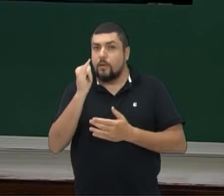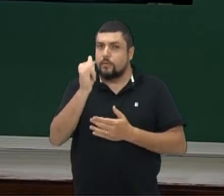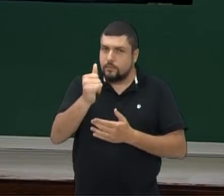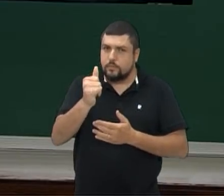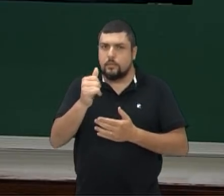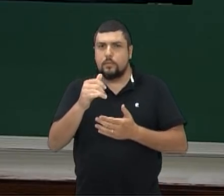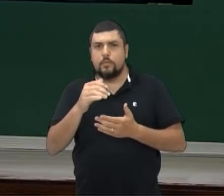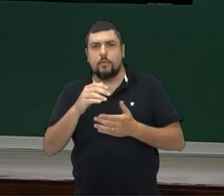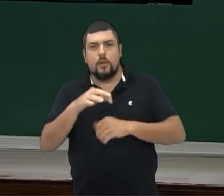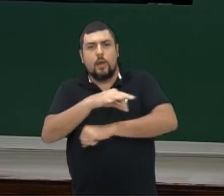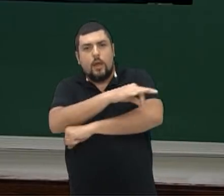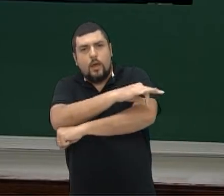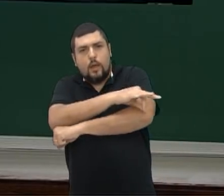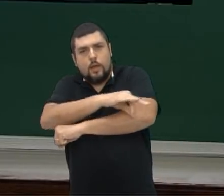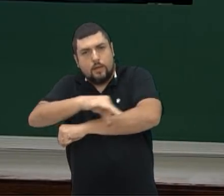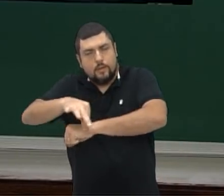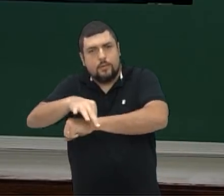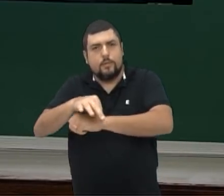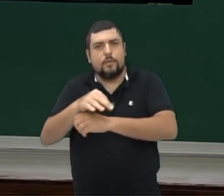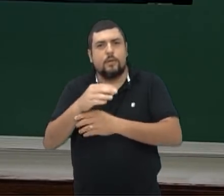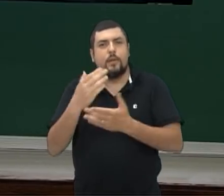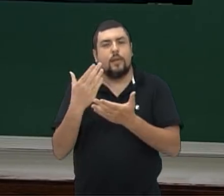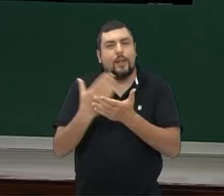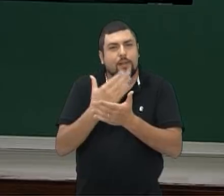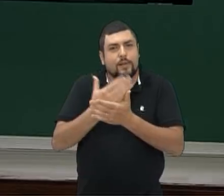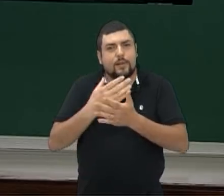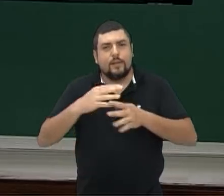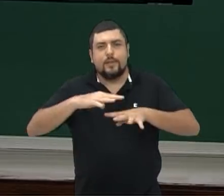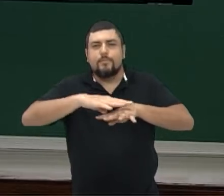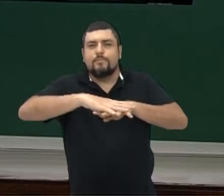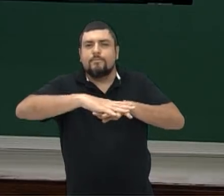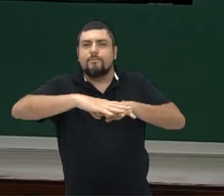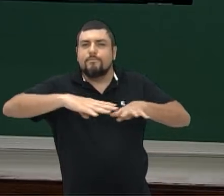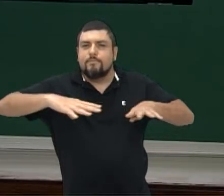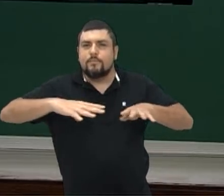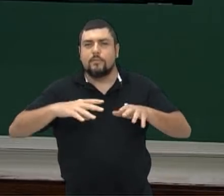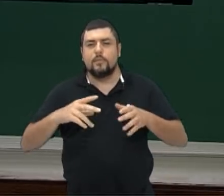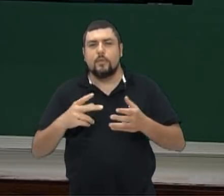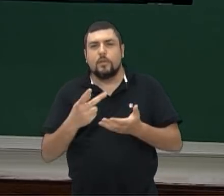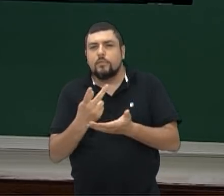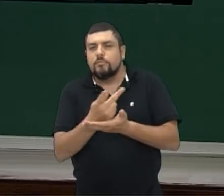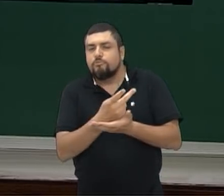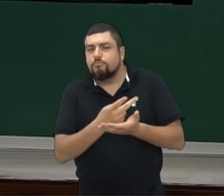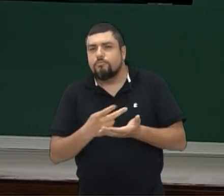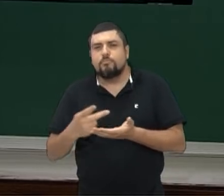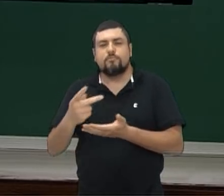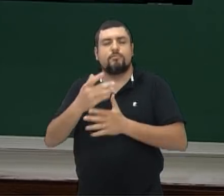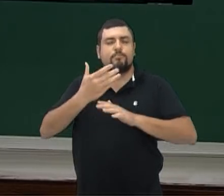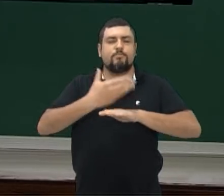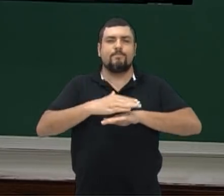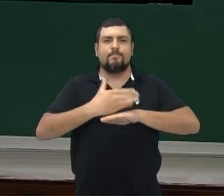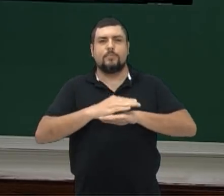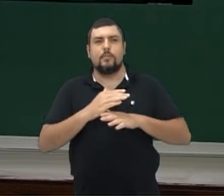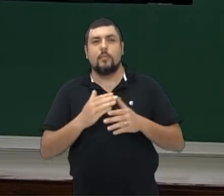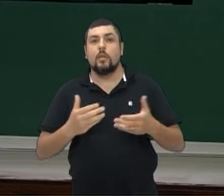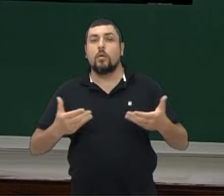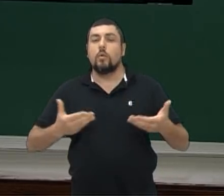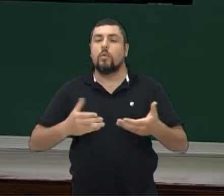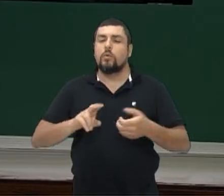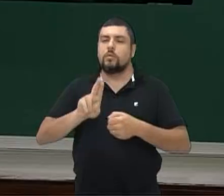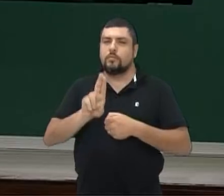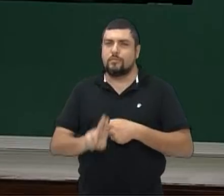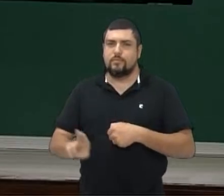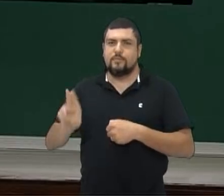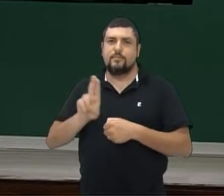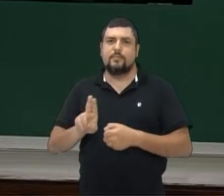caderno quadriculado, a folha de sulfite e desenhar o quadriculado. Então, a gente vai estar utilizando aí na aula